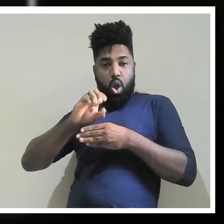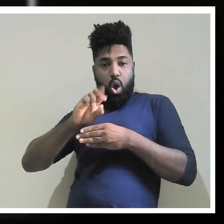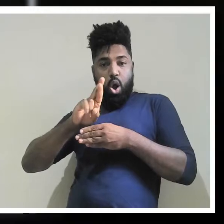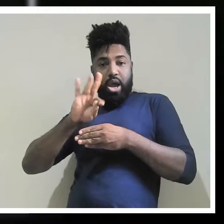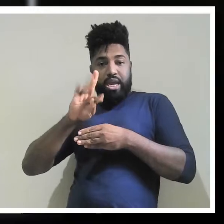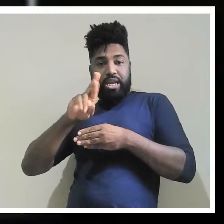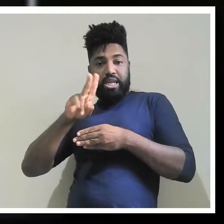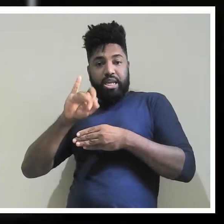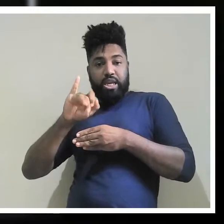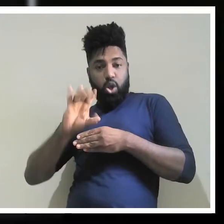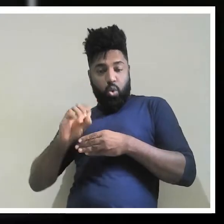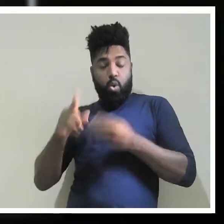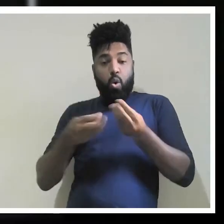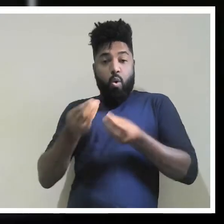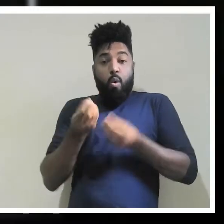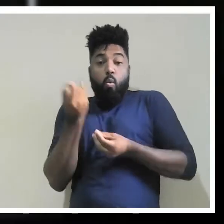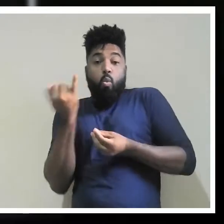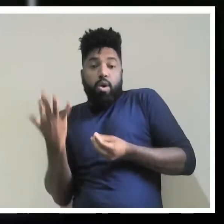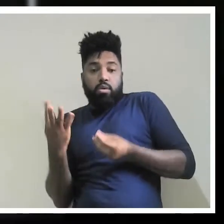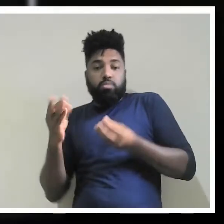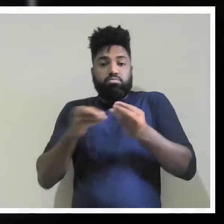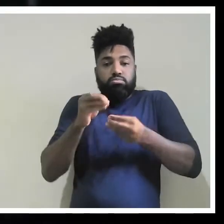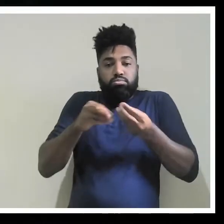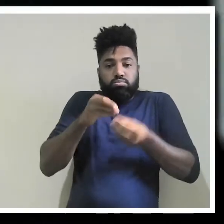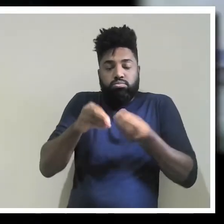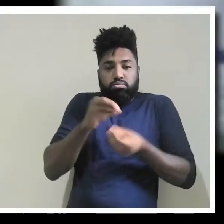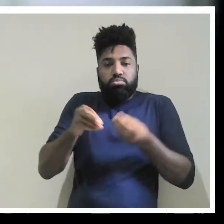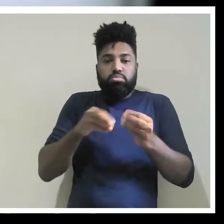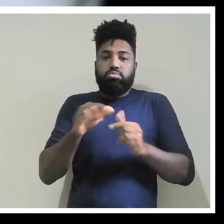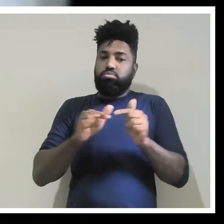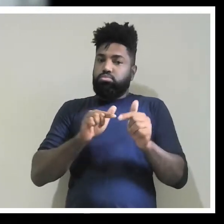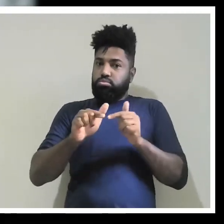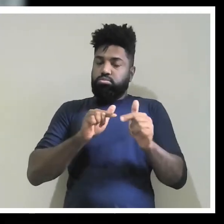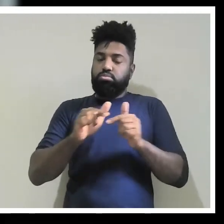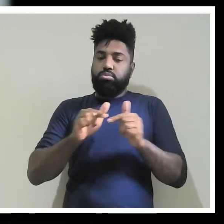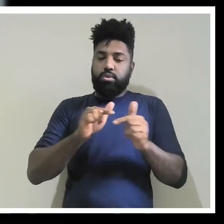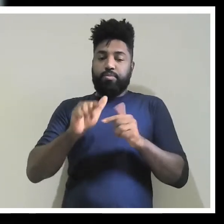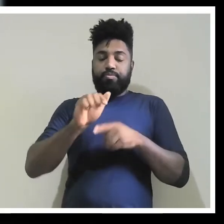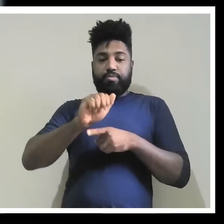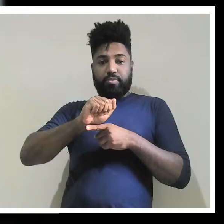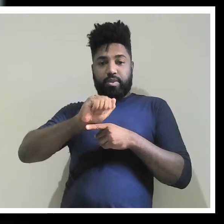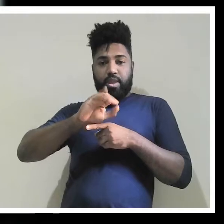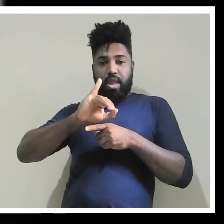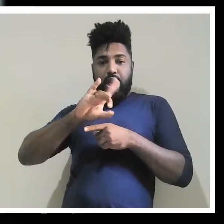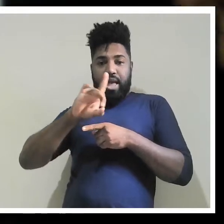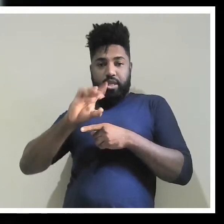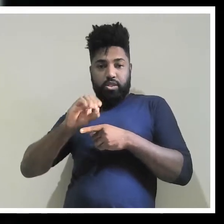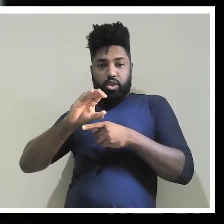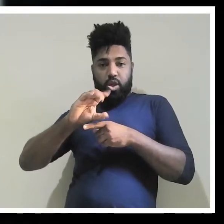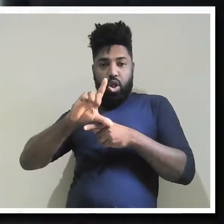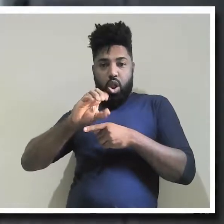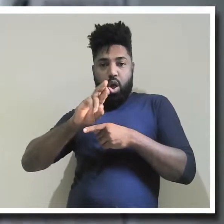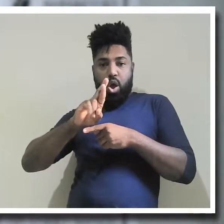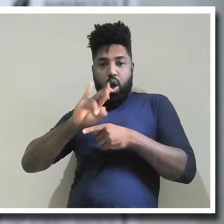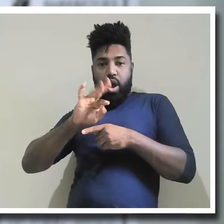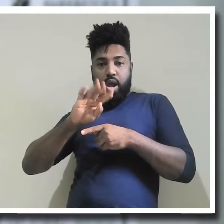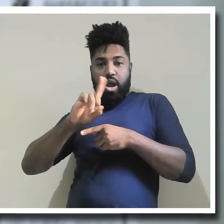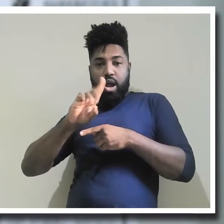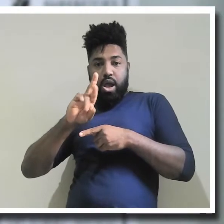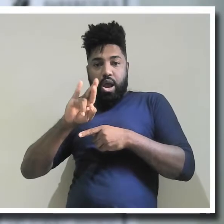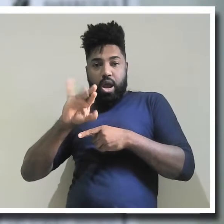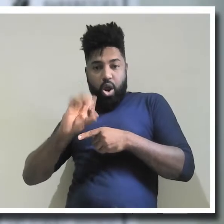trabalhar. E o ácido clorídrico que nós vamos usar é uma solução ácida de limpeza. Essa aqui é da Uzi Química, chamada